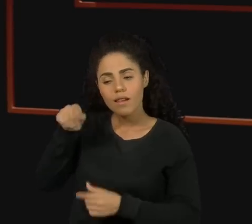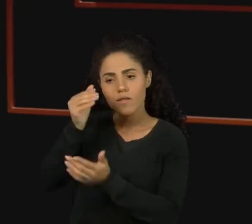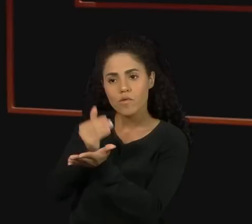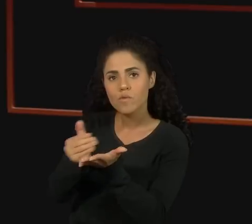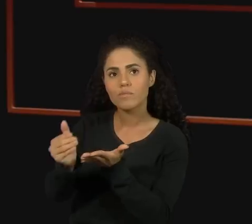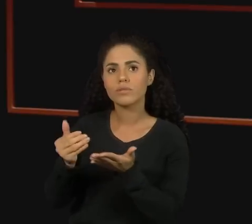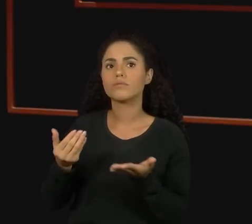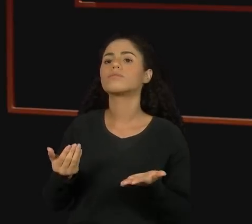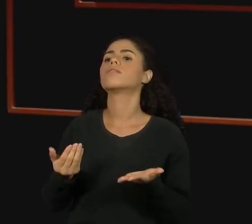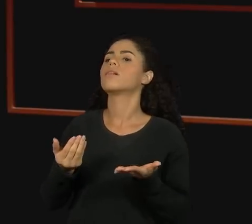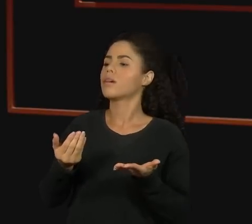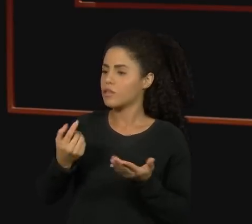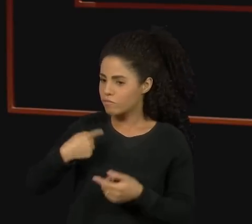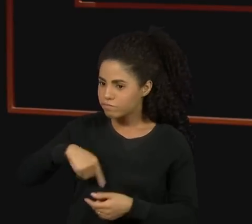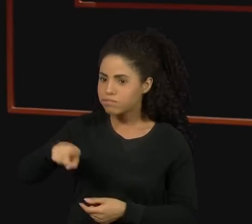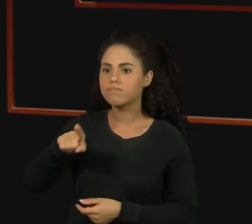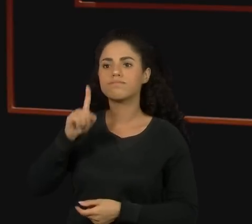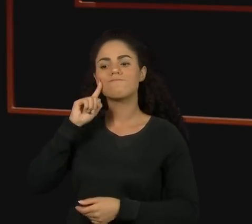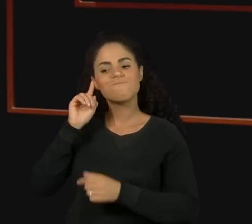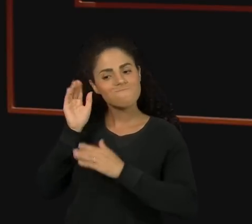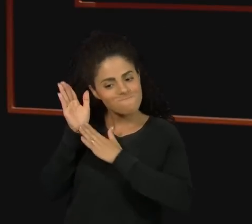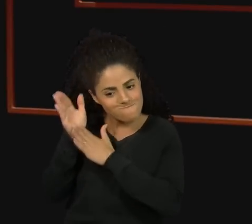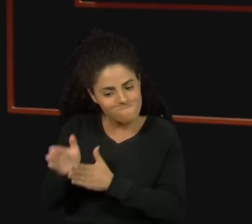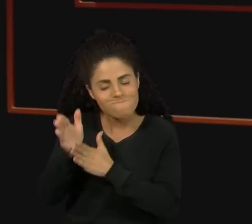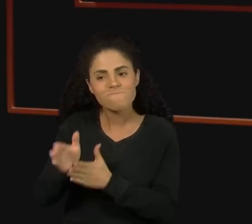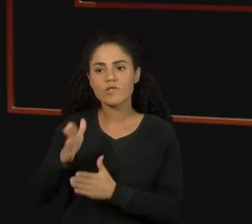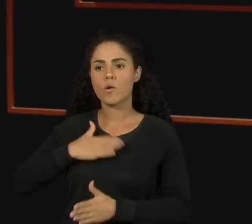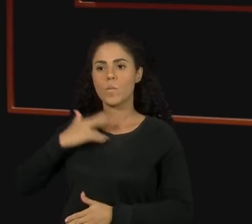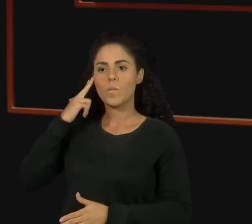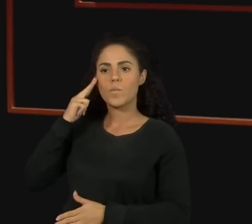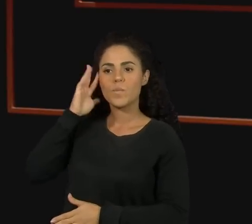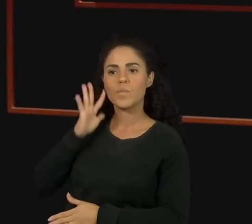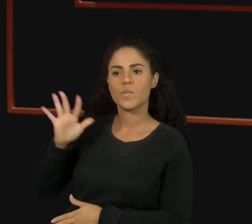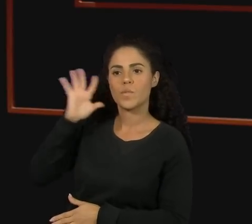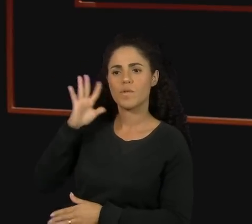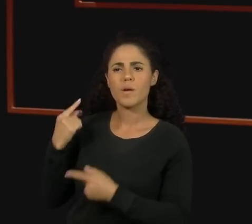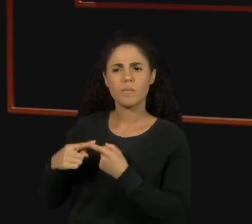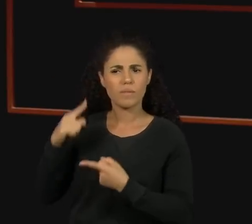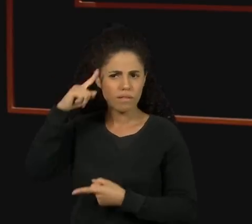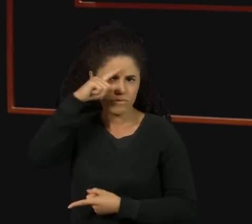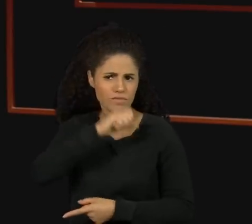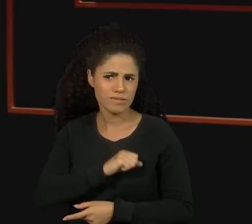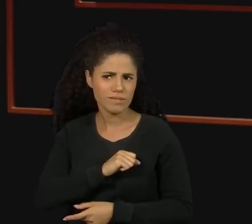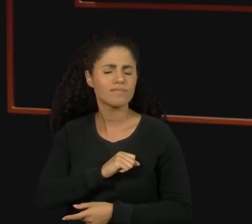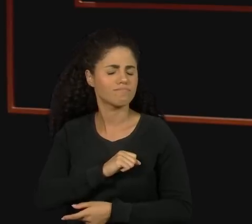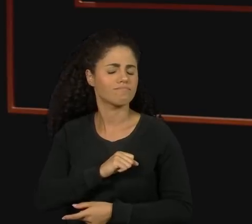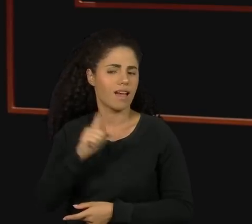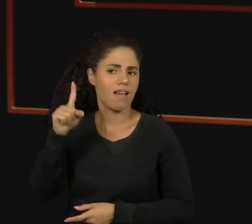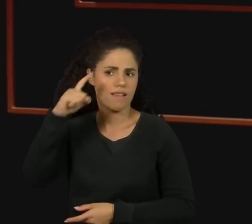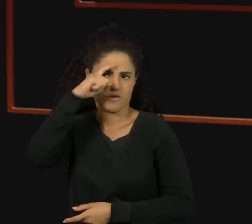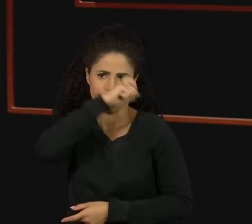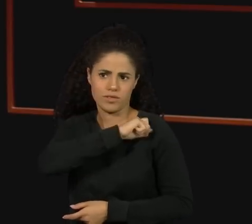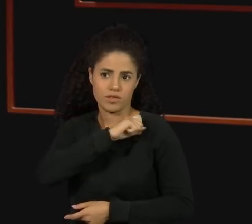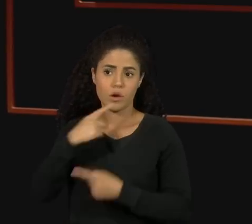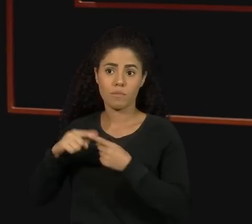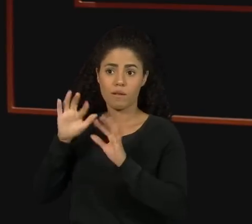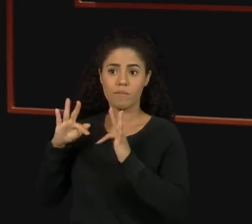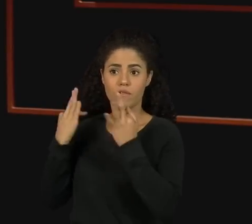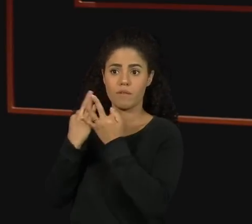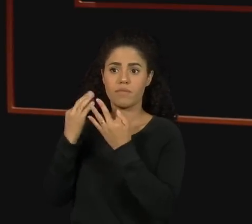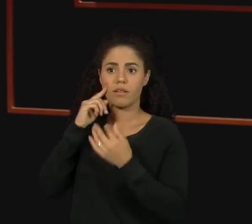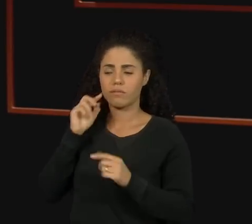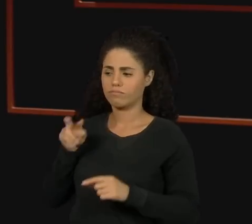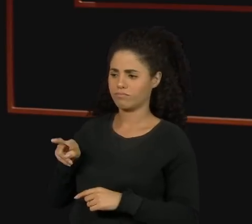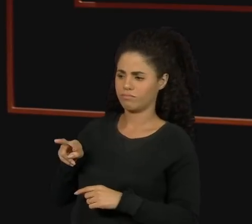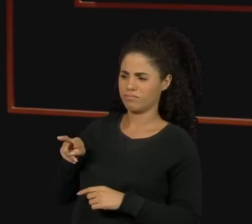tipo assim, vá em frente e você vai conseguir, porque era difícil. Você tem uma família olhando para você, dizendo